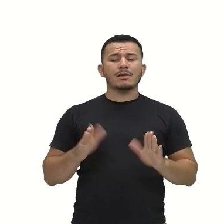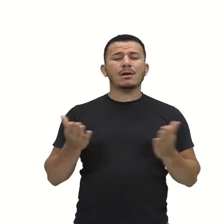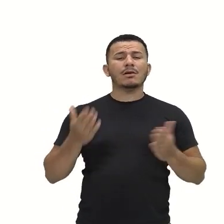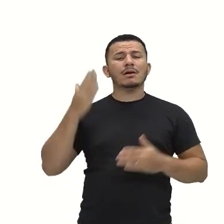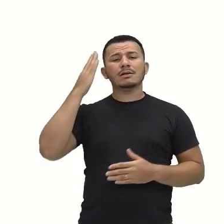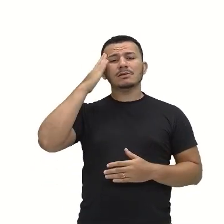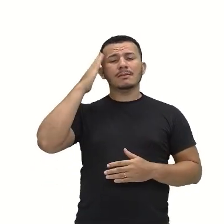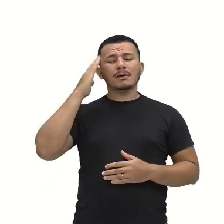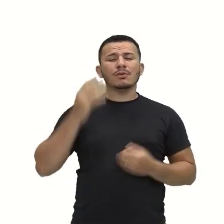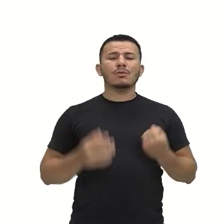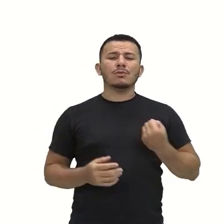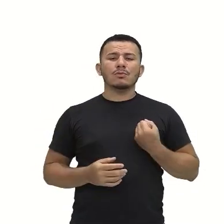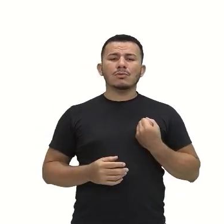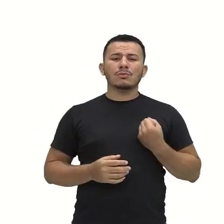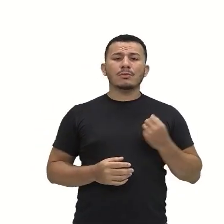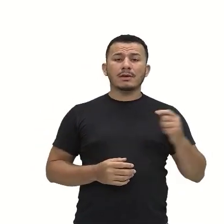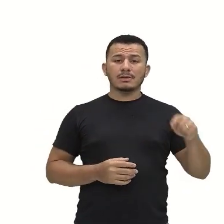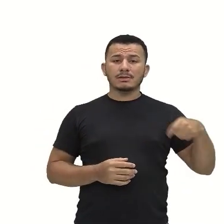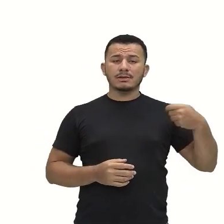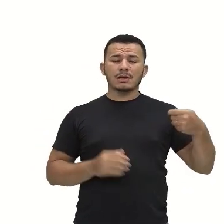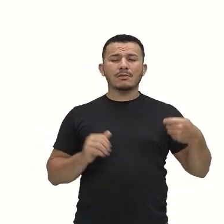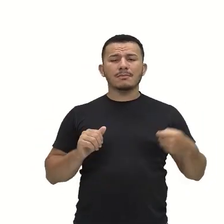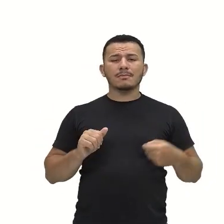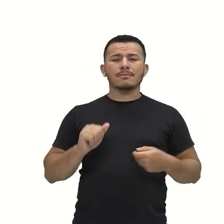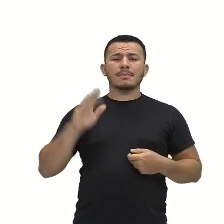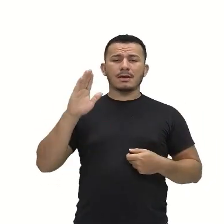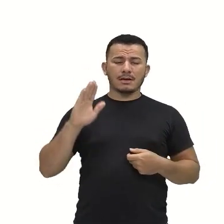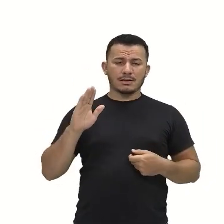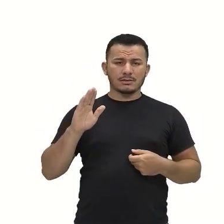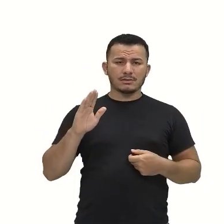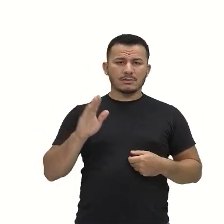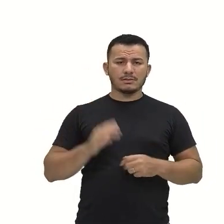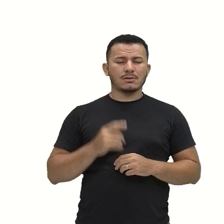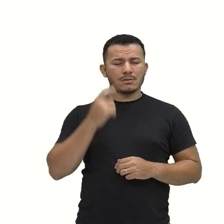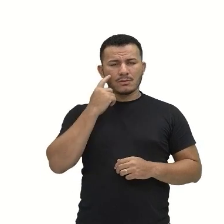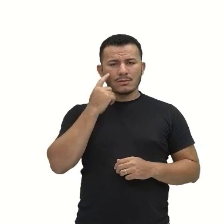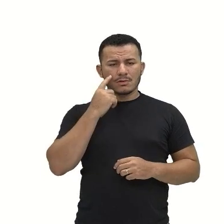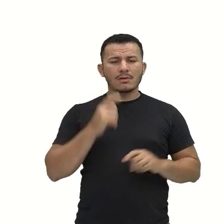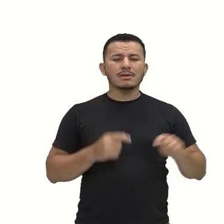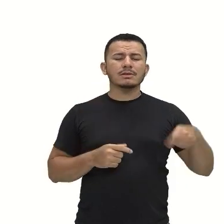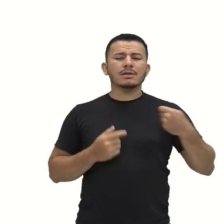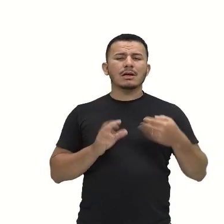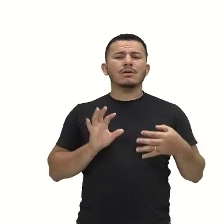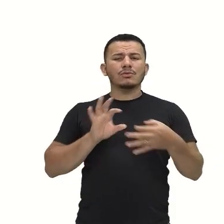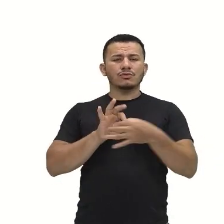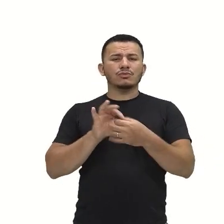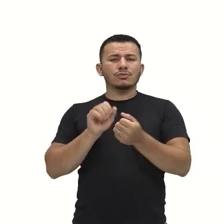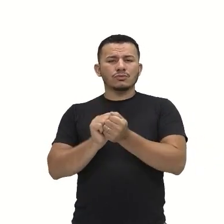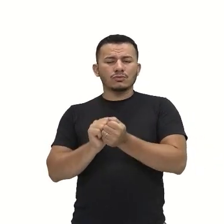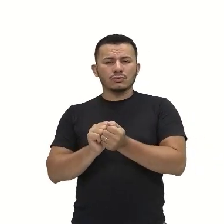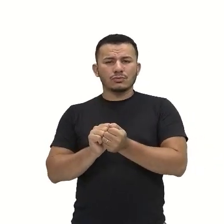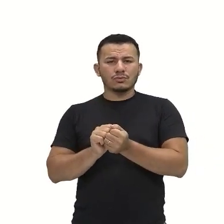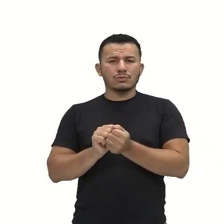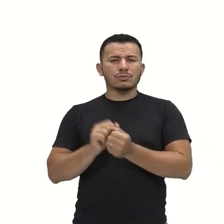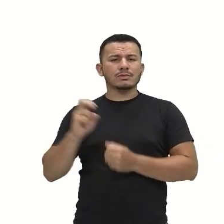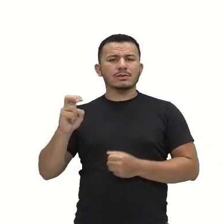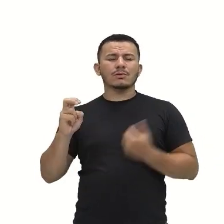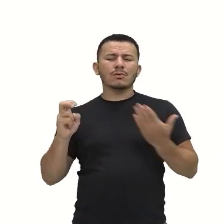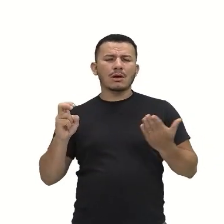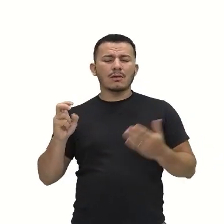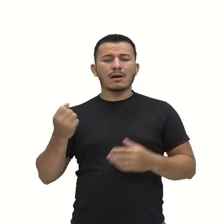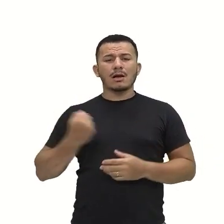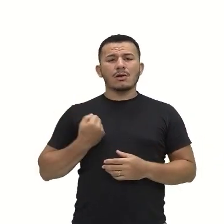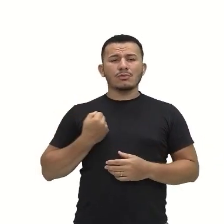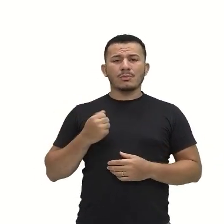questionamento. Qual é o sinal? Meu povo, o sinal que vai ficar é do maior número em